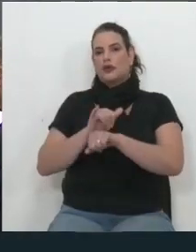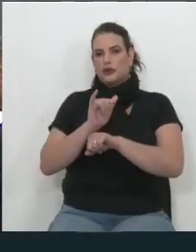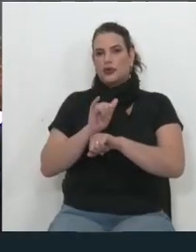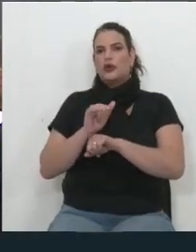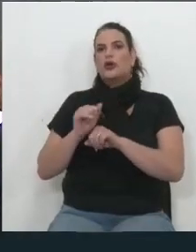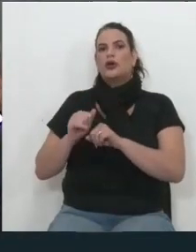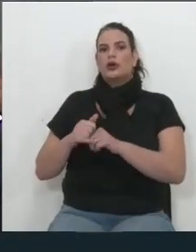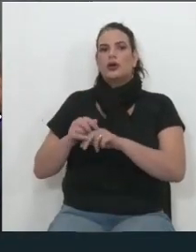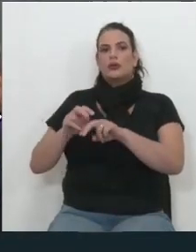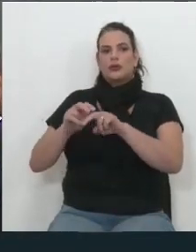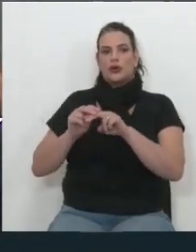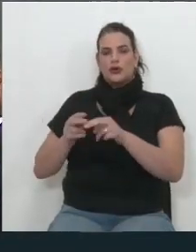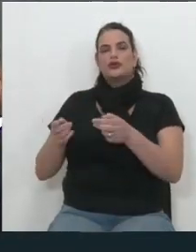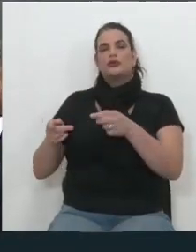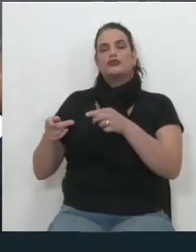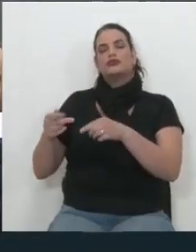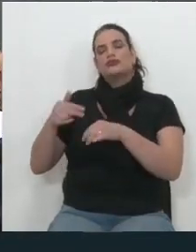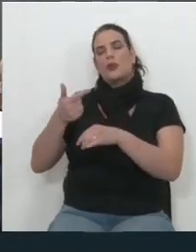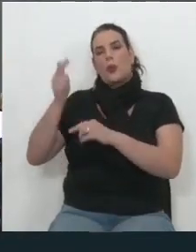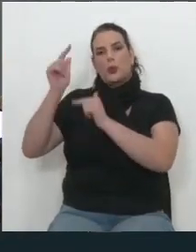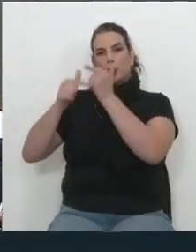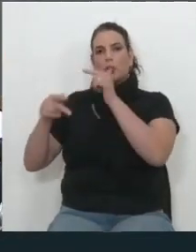partidários. Registrado, vereadora.